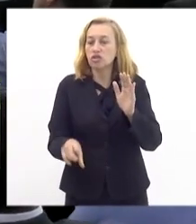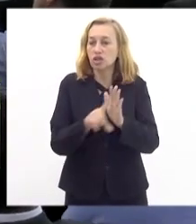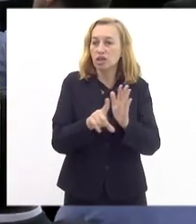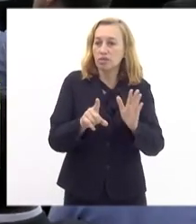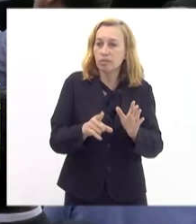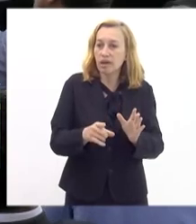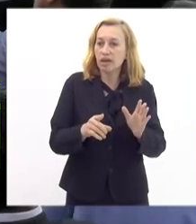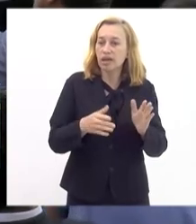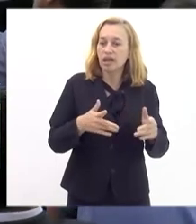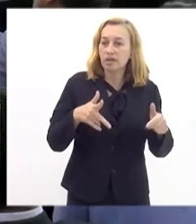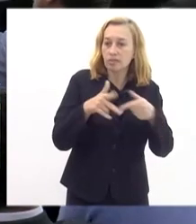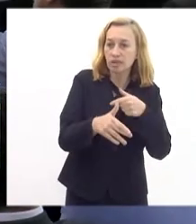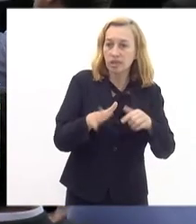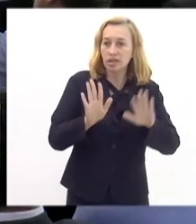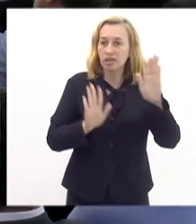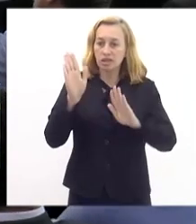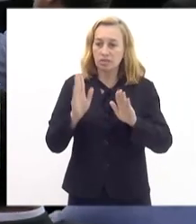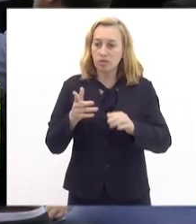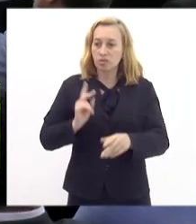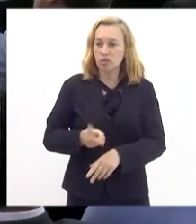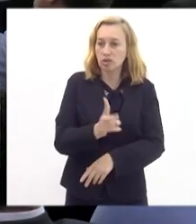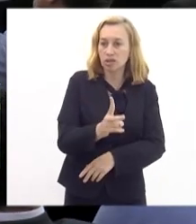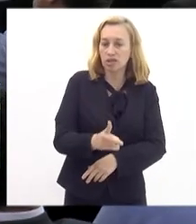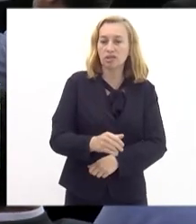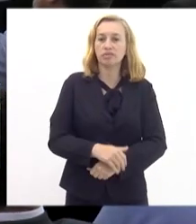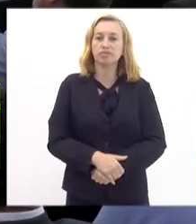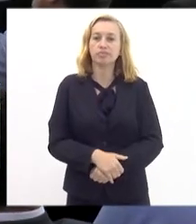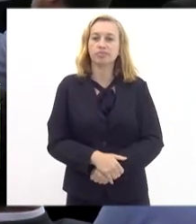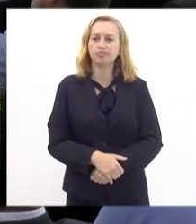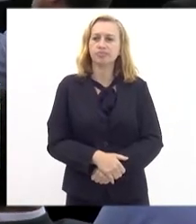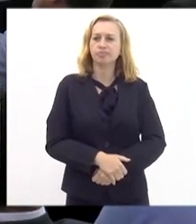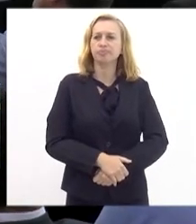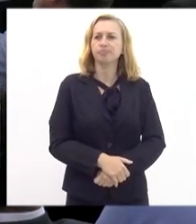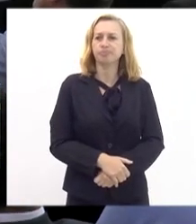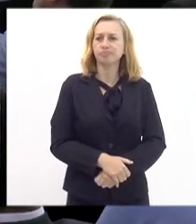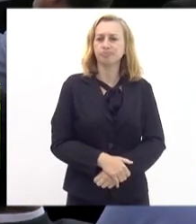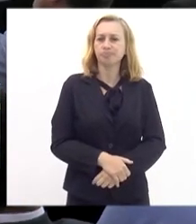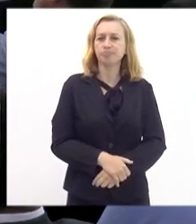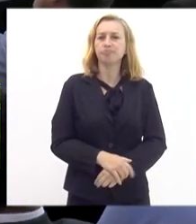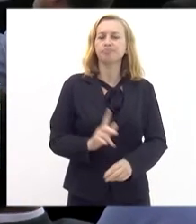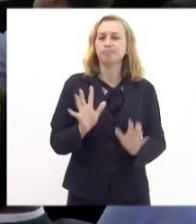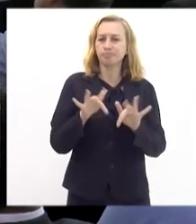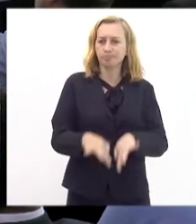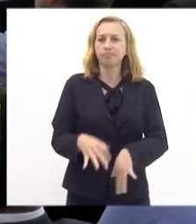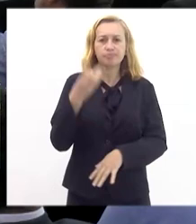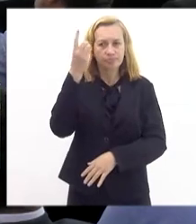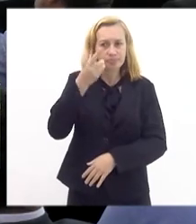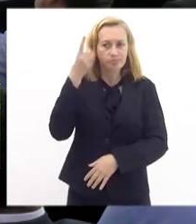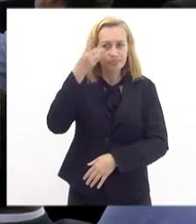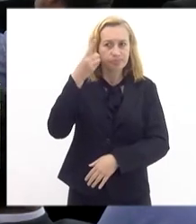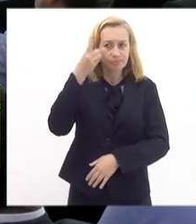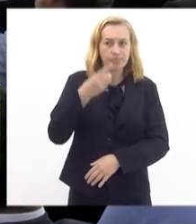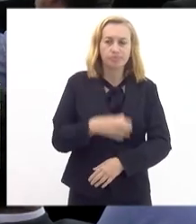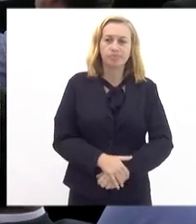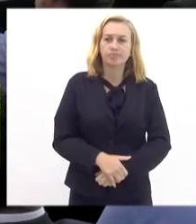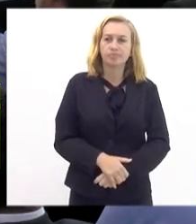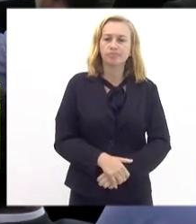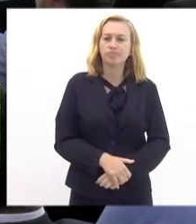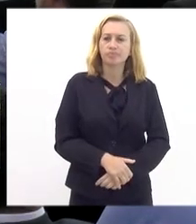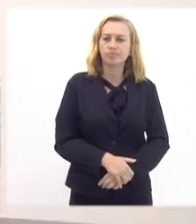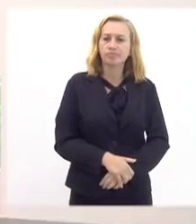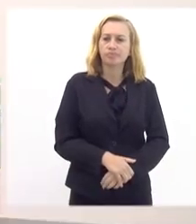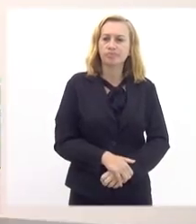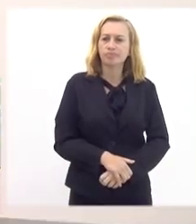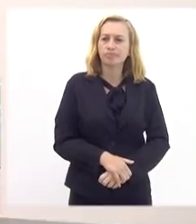impedir que esse licenciamento possível entendeu um PDF no executável para concluir para concluir é